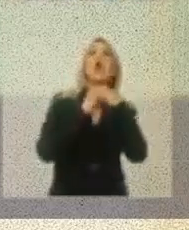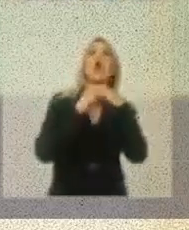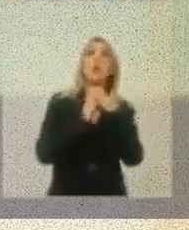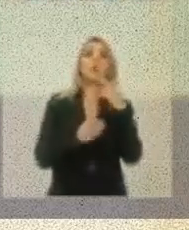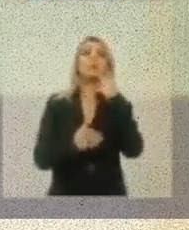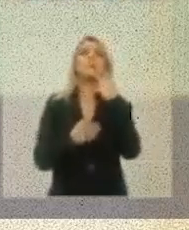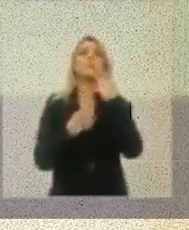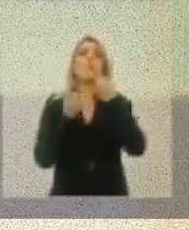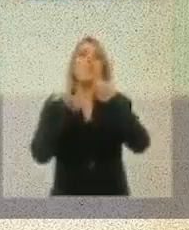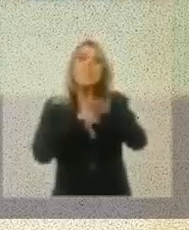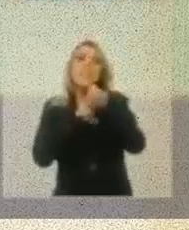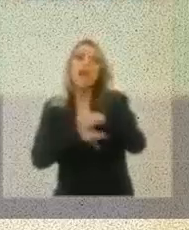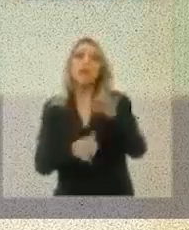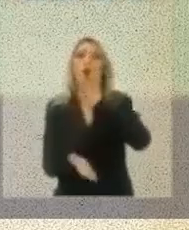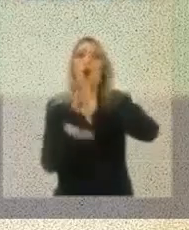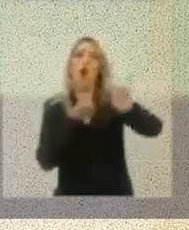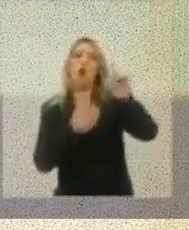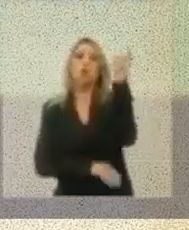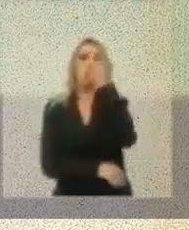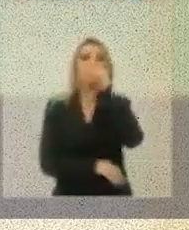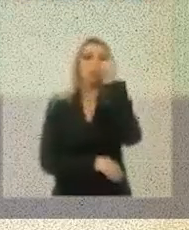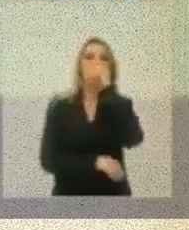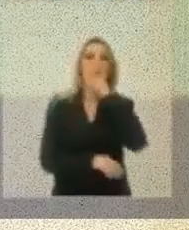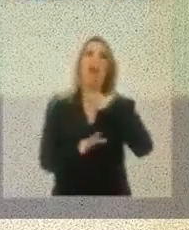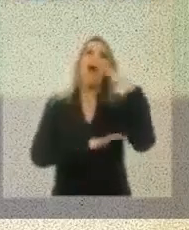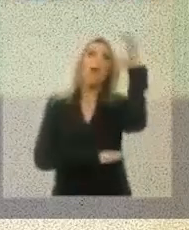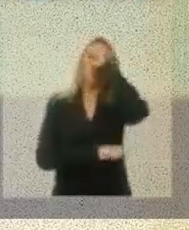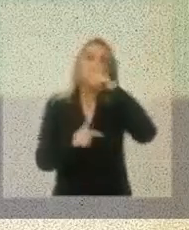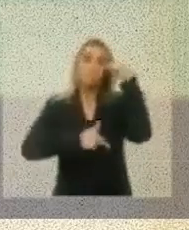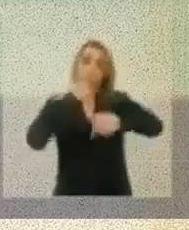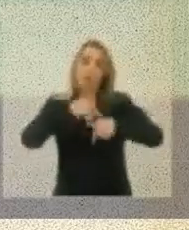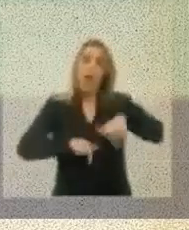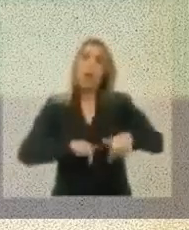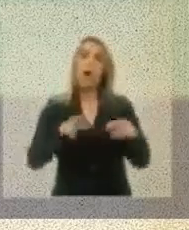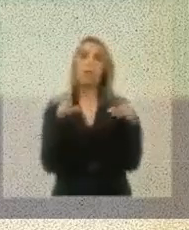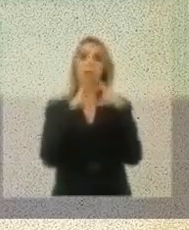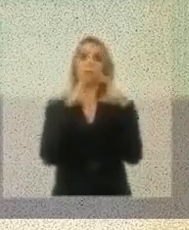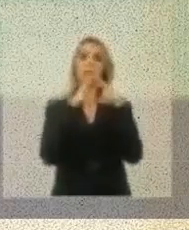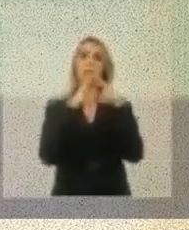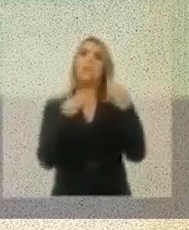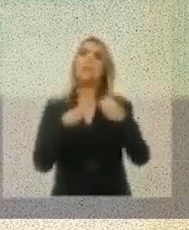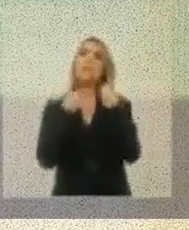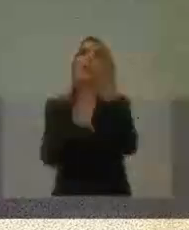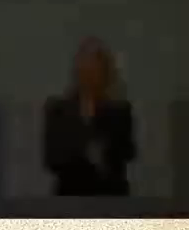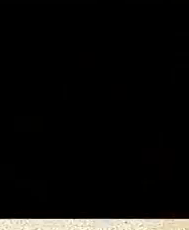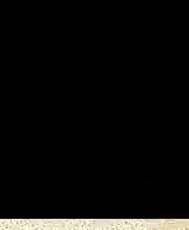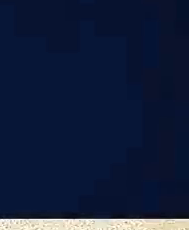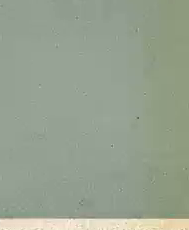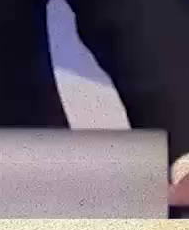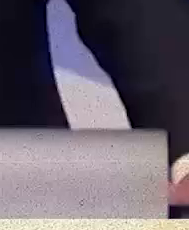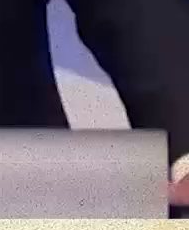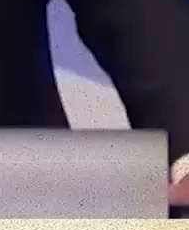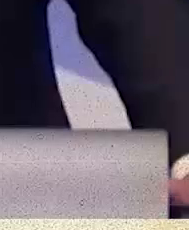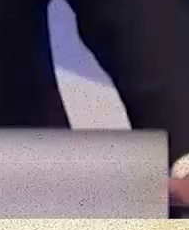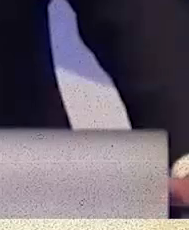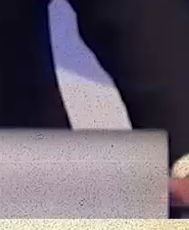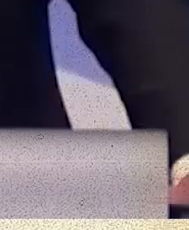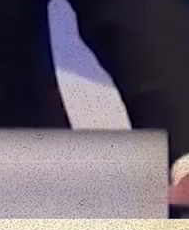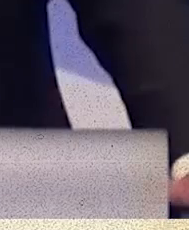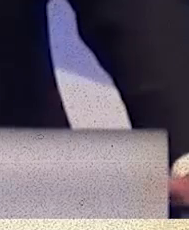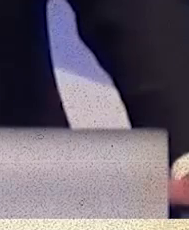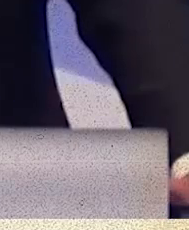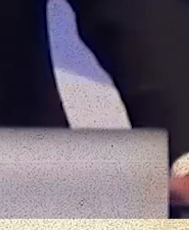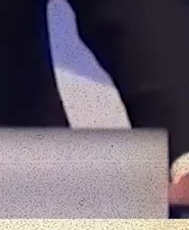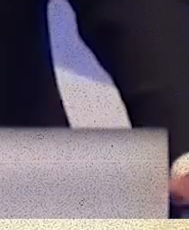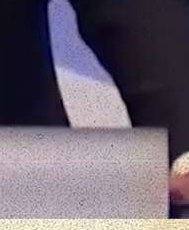ótimo a mentira hipocrisia e aprendendo a trabalhar com uma repórter com a morte e levando a palavra de Deus de São José dos Campos quando foi o